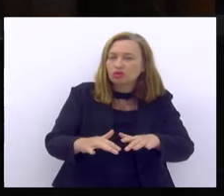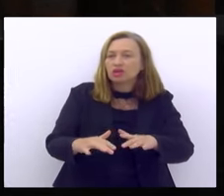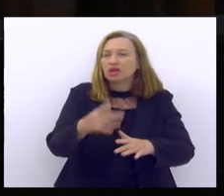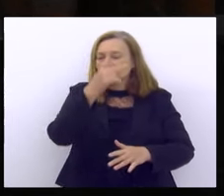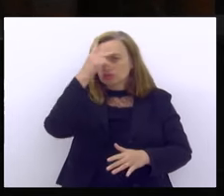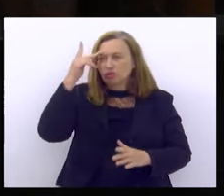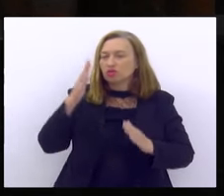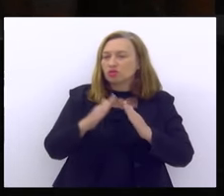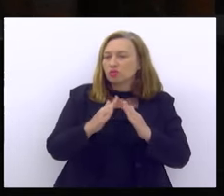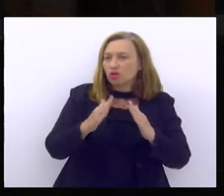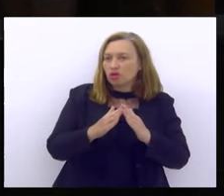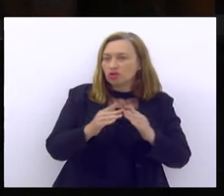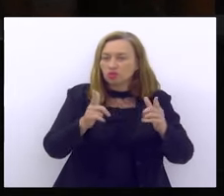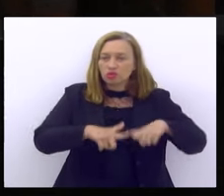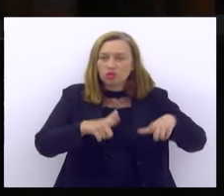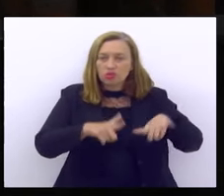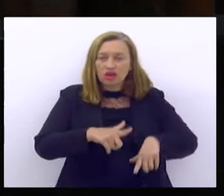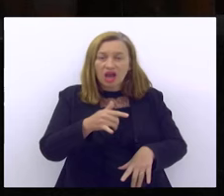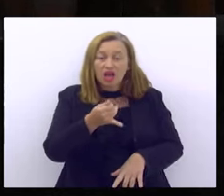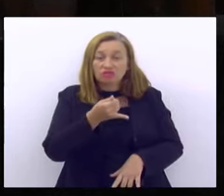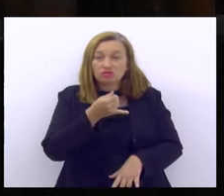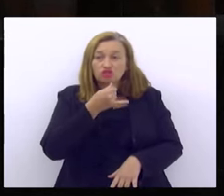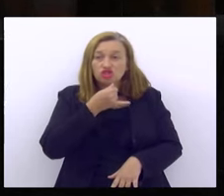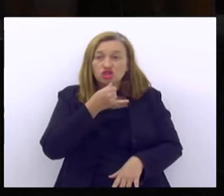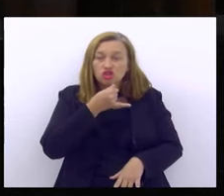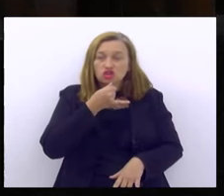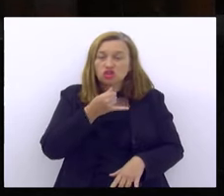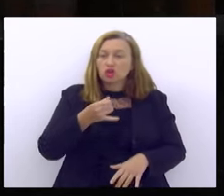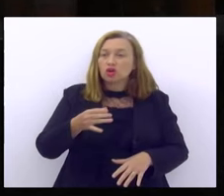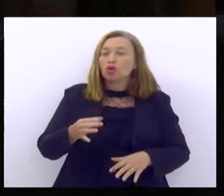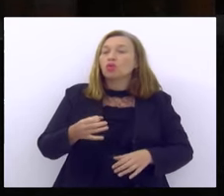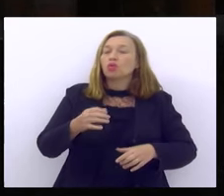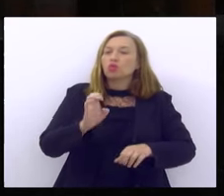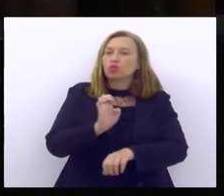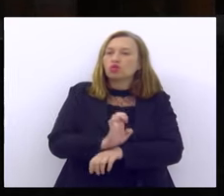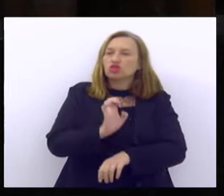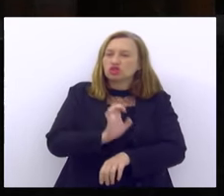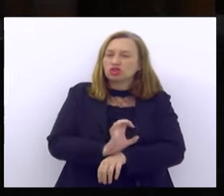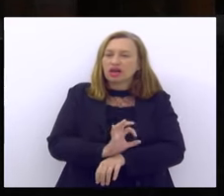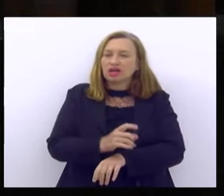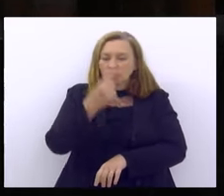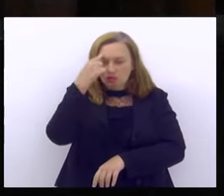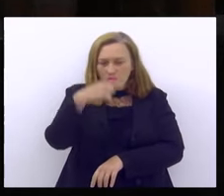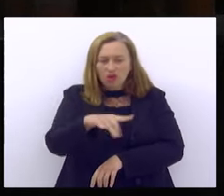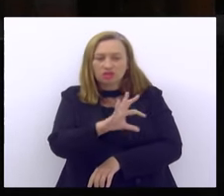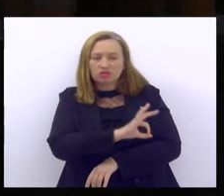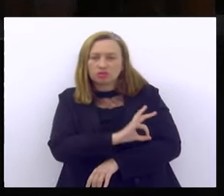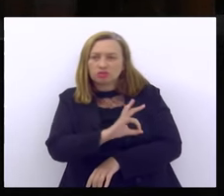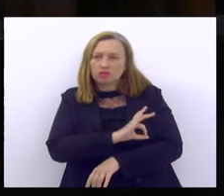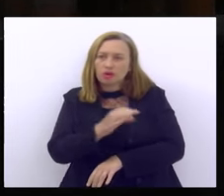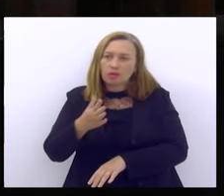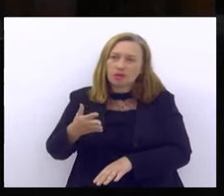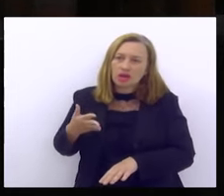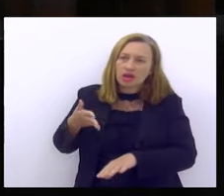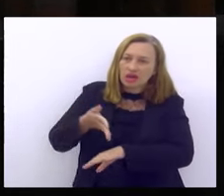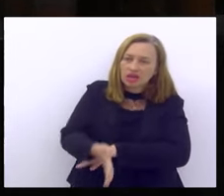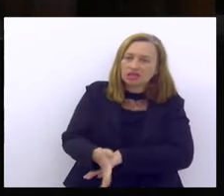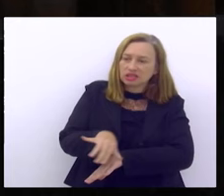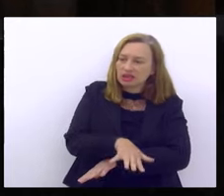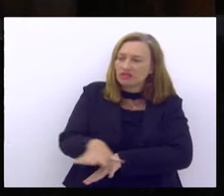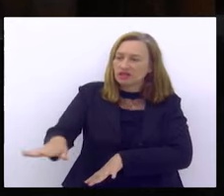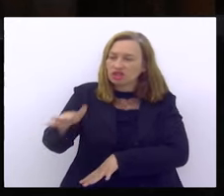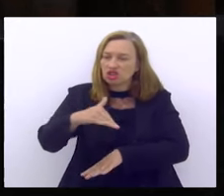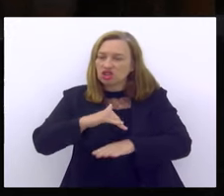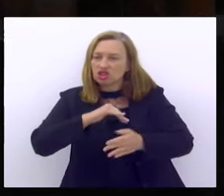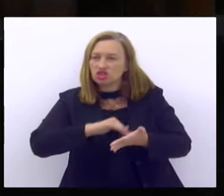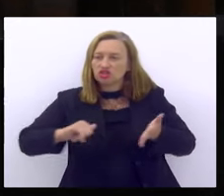esculachados, covardemente o Estado coloca suas tropas para dentro das favelas e retira direitos desses